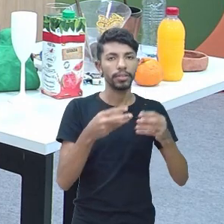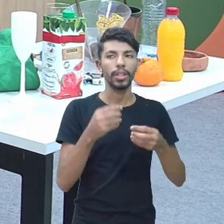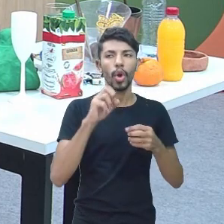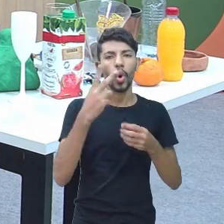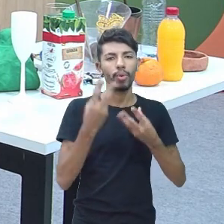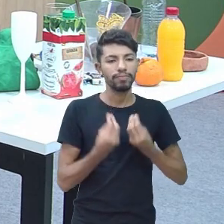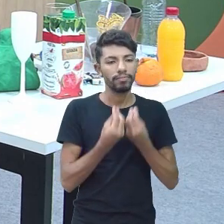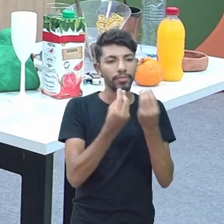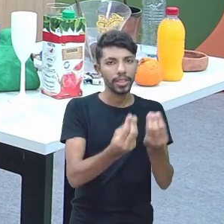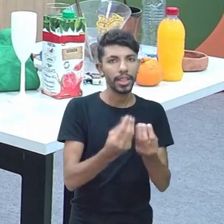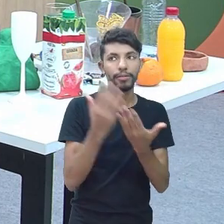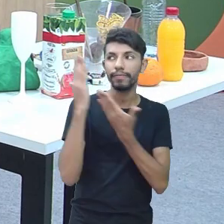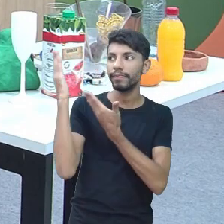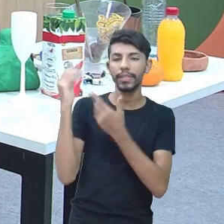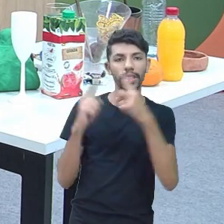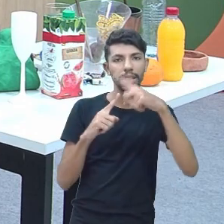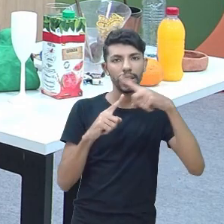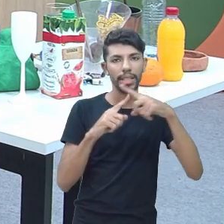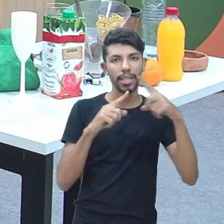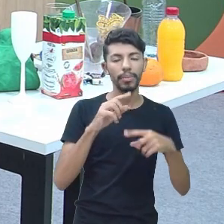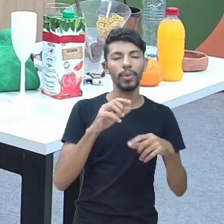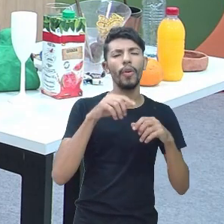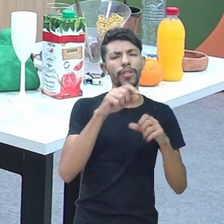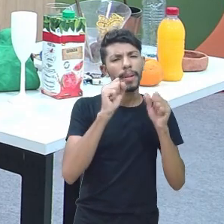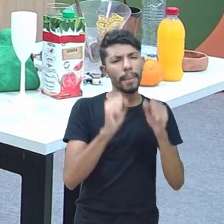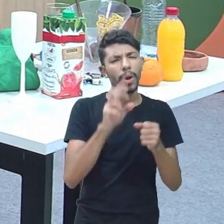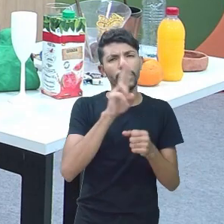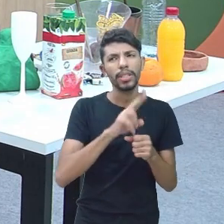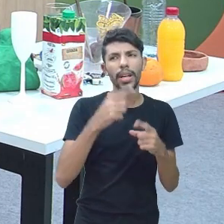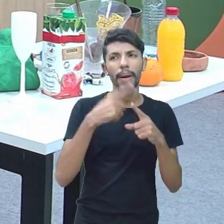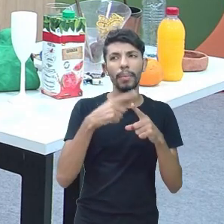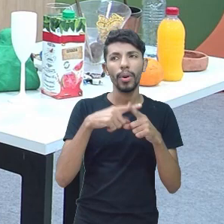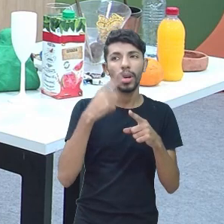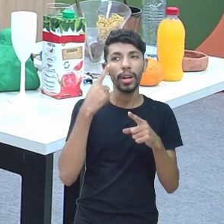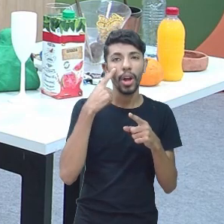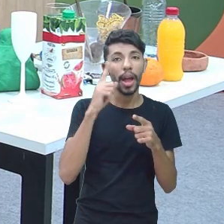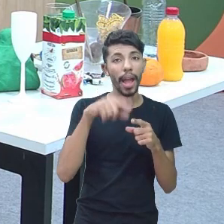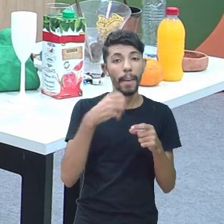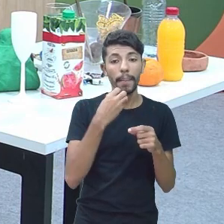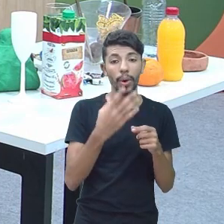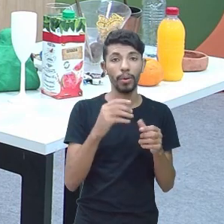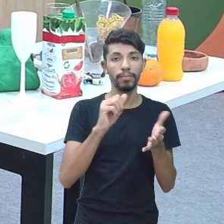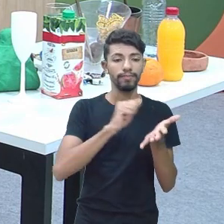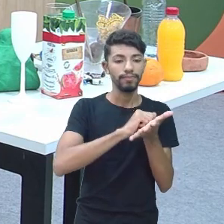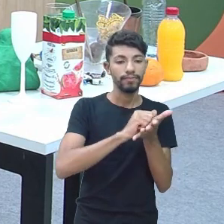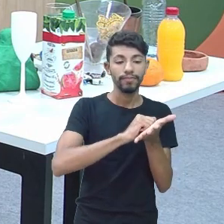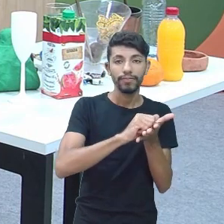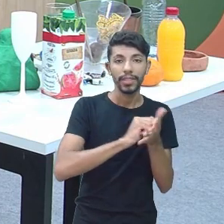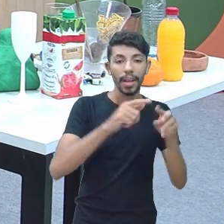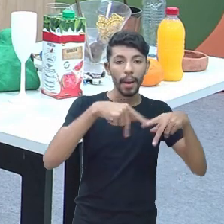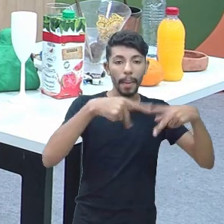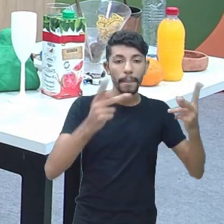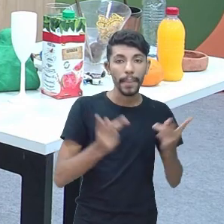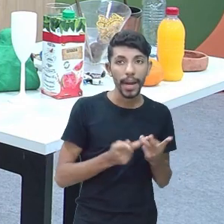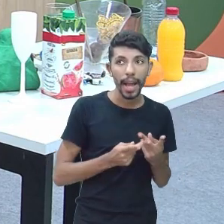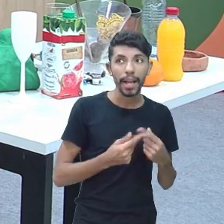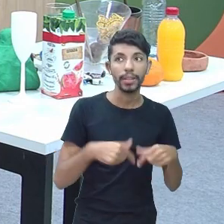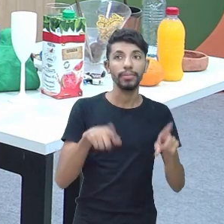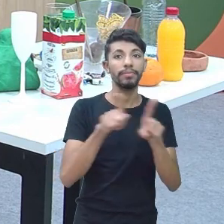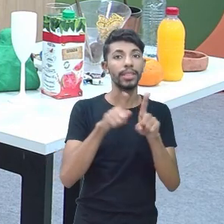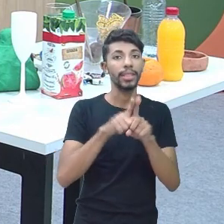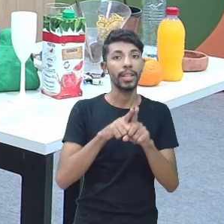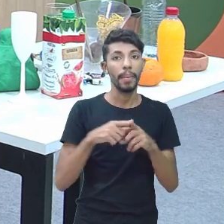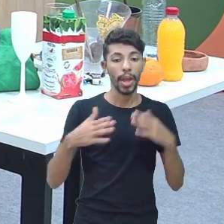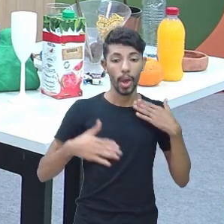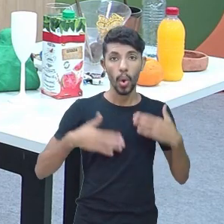para vocês, levem essa para casa. E vai ser muito útil para lavar os pratos, para fazer a limpeza do corpo, principalmente